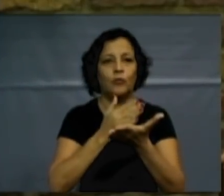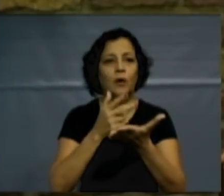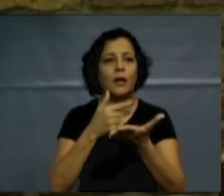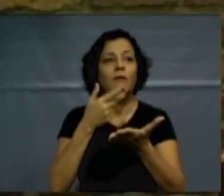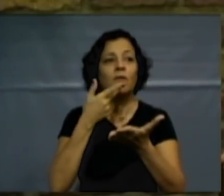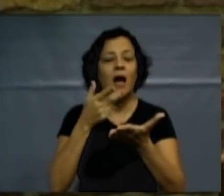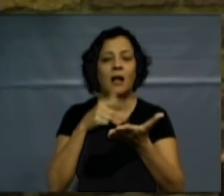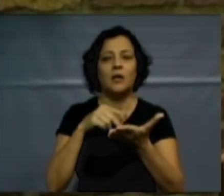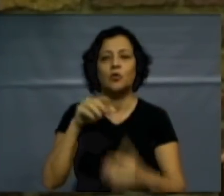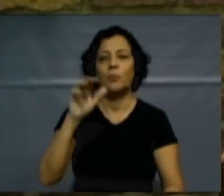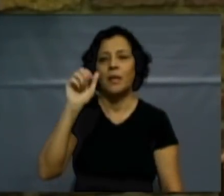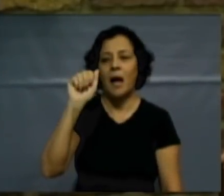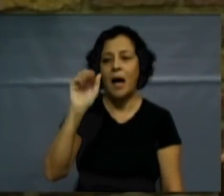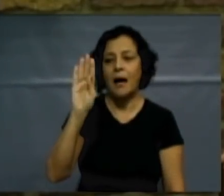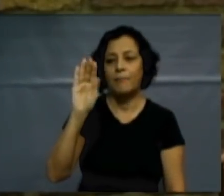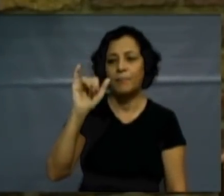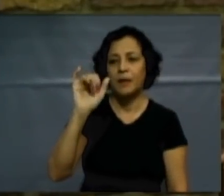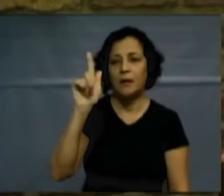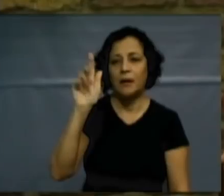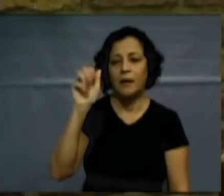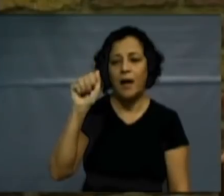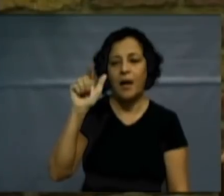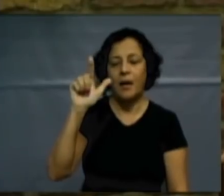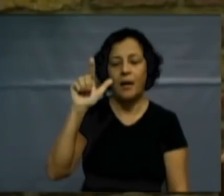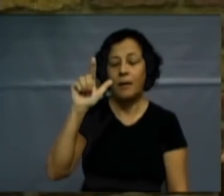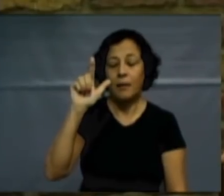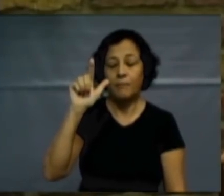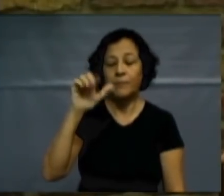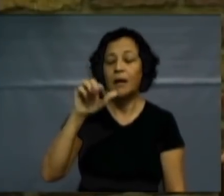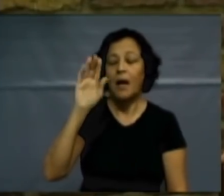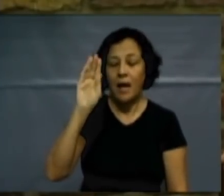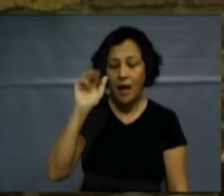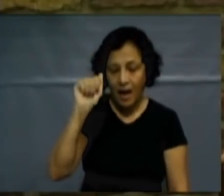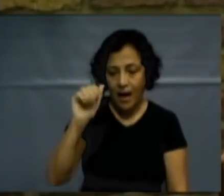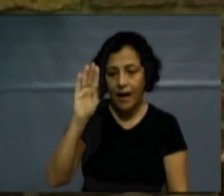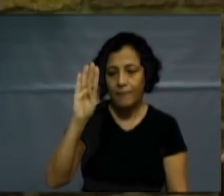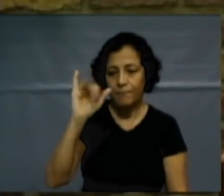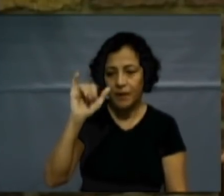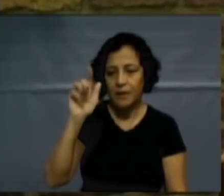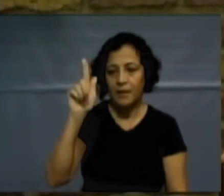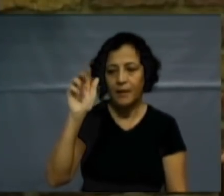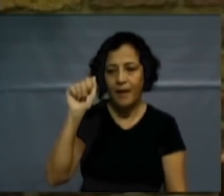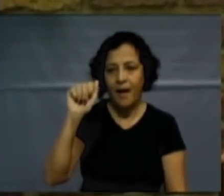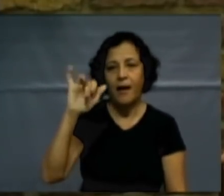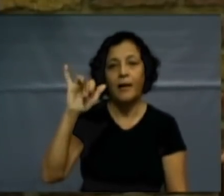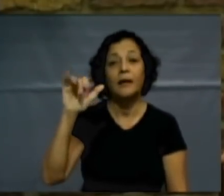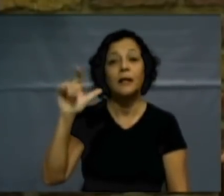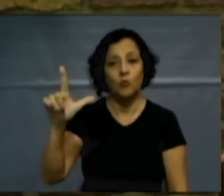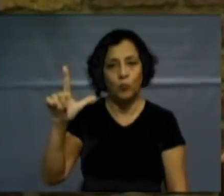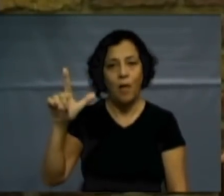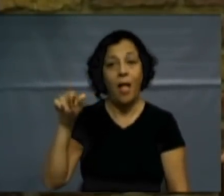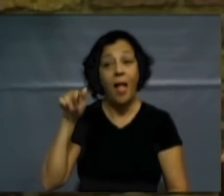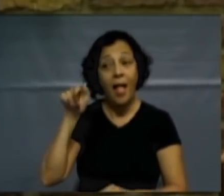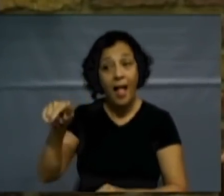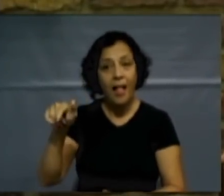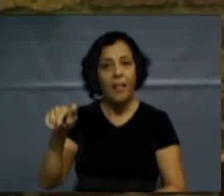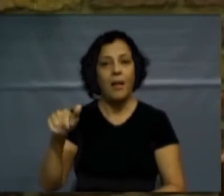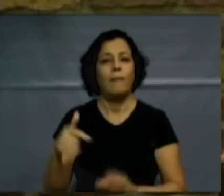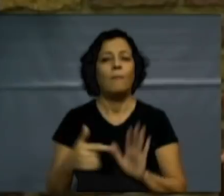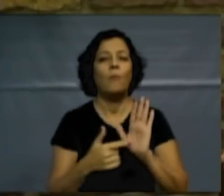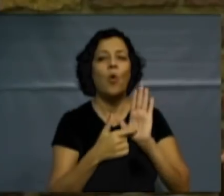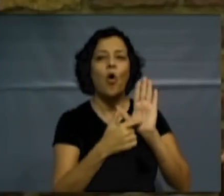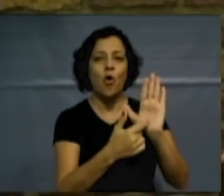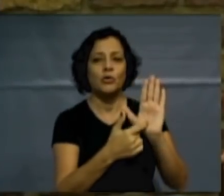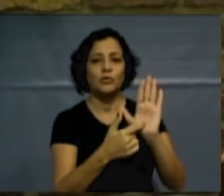vai dar um ensinamento para Paulo muito importante, que são 4 palavras que Paulo tomou aquilo para a sua